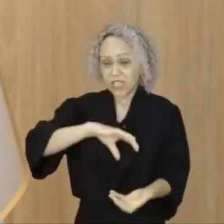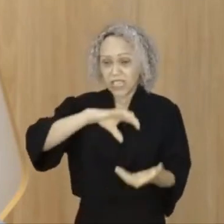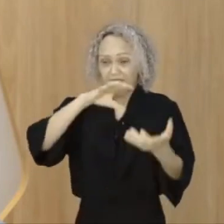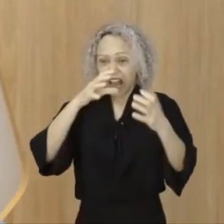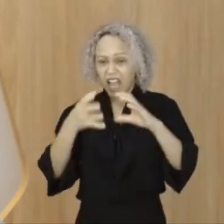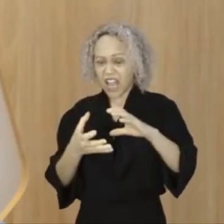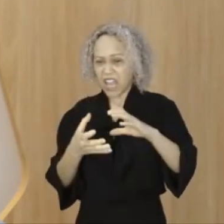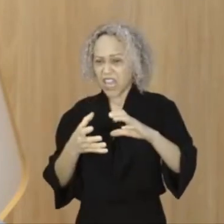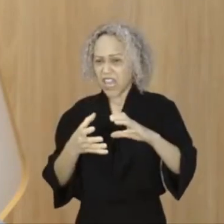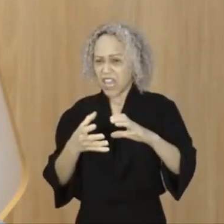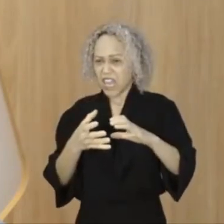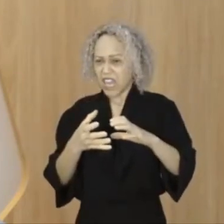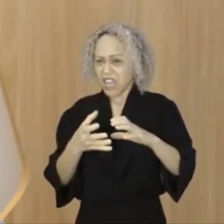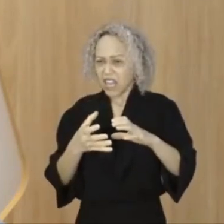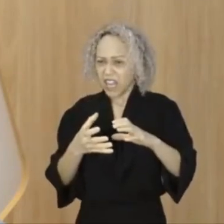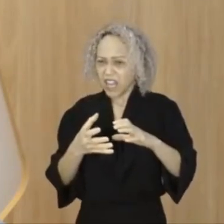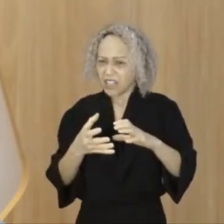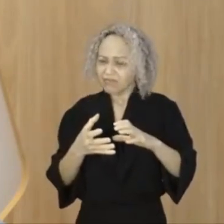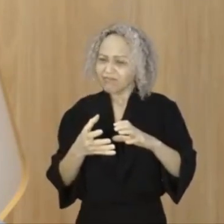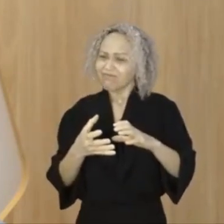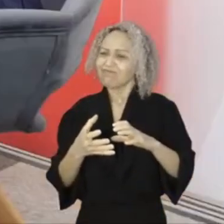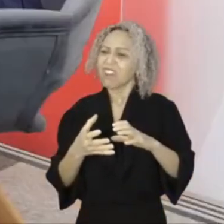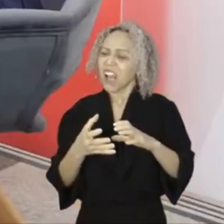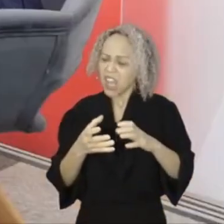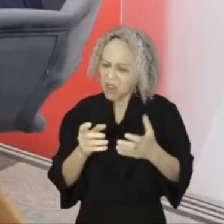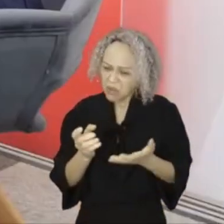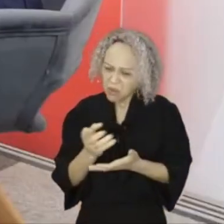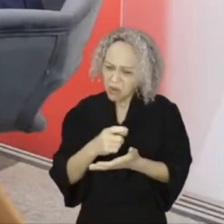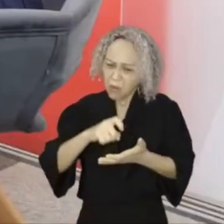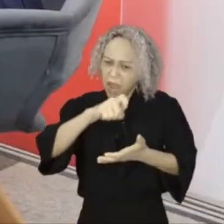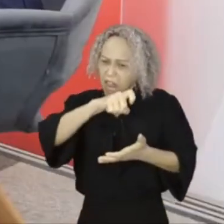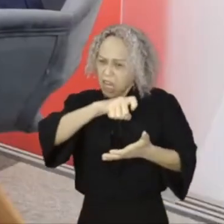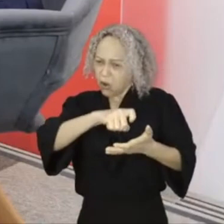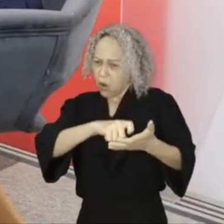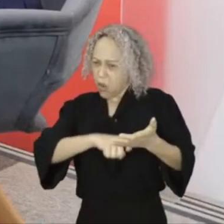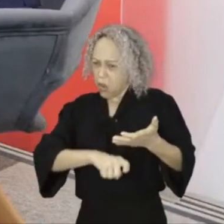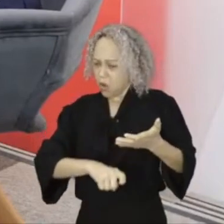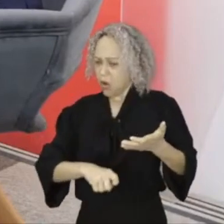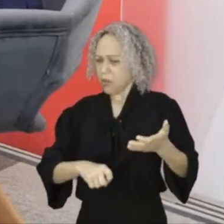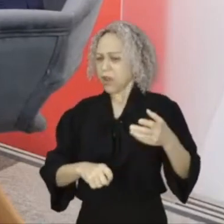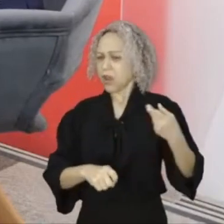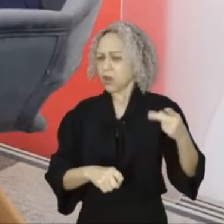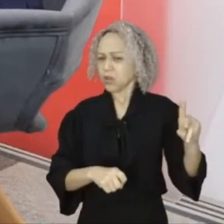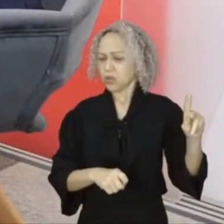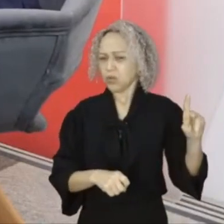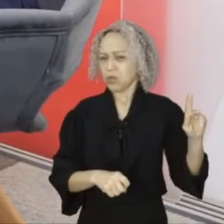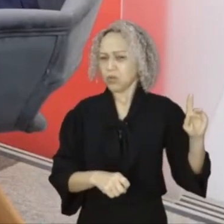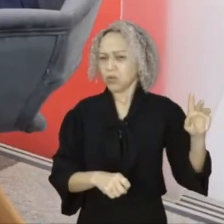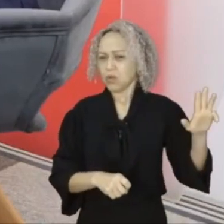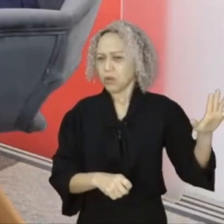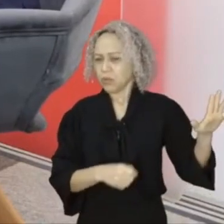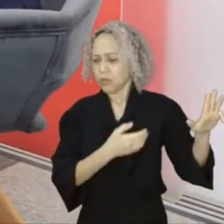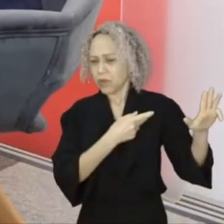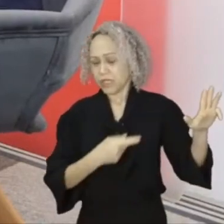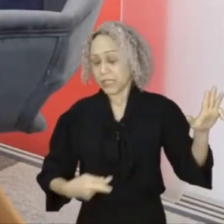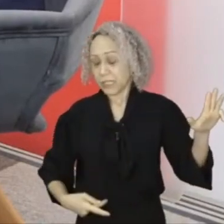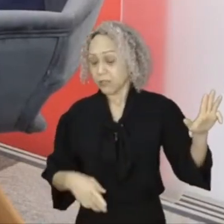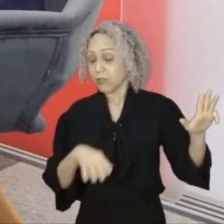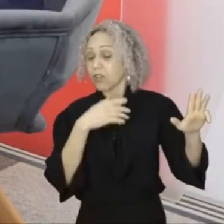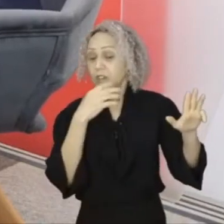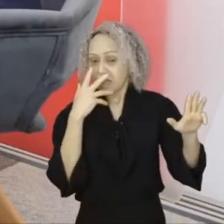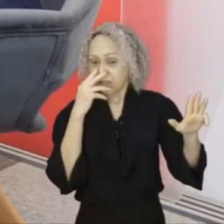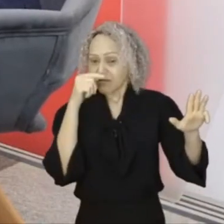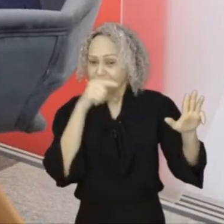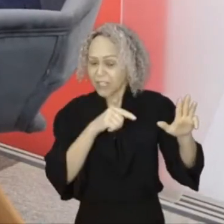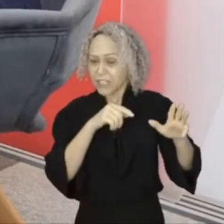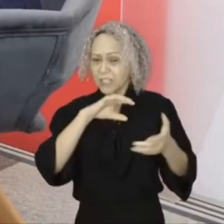vai deixar marcas por décadas, por séculos, porque esse é um modelo muito consolidado, pensado há mais de 100 anos,